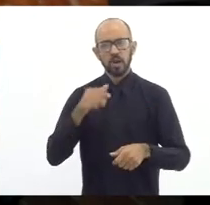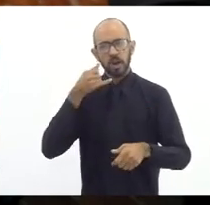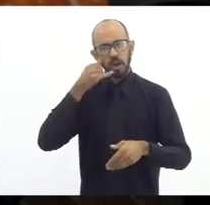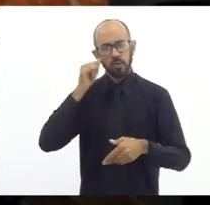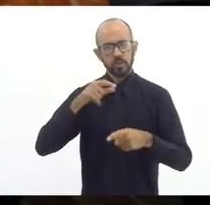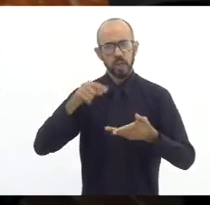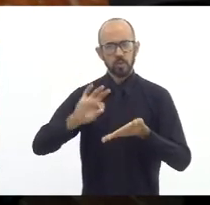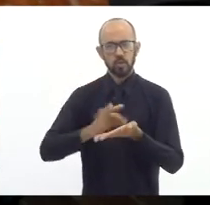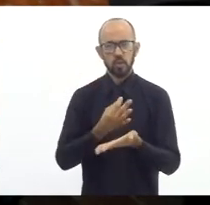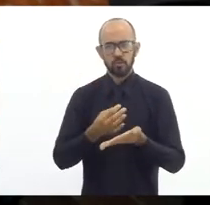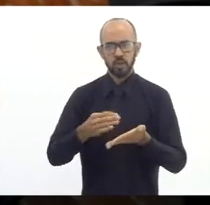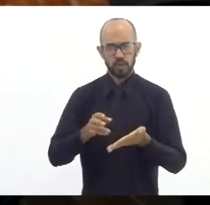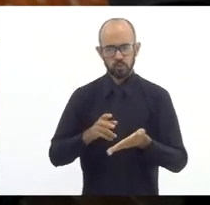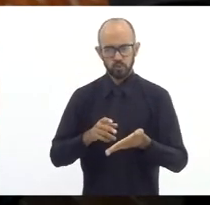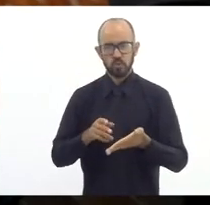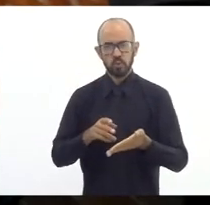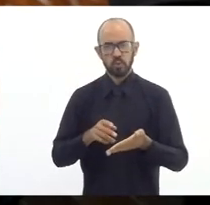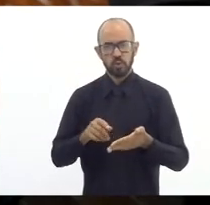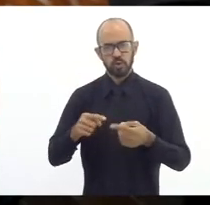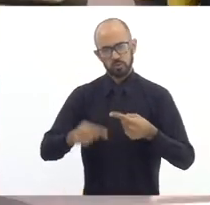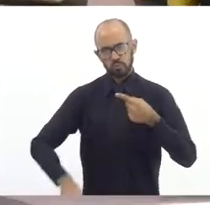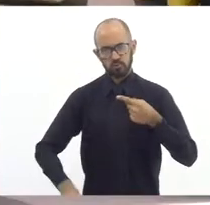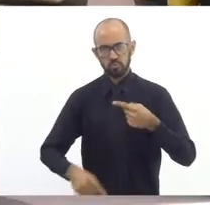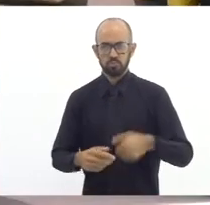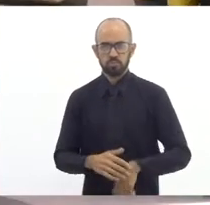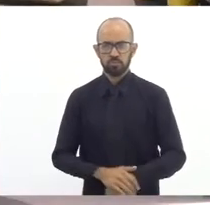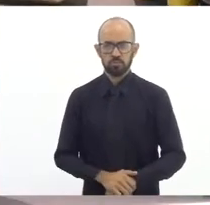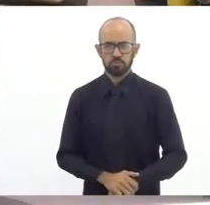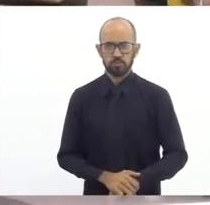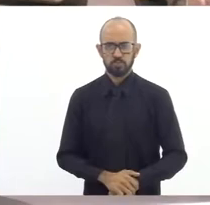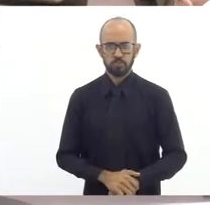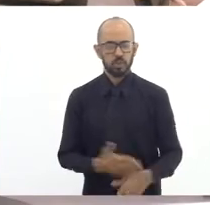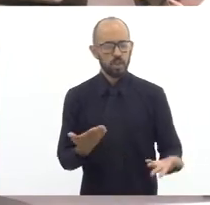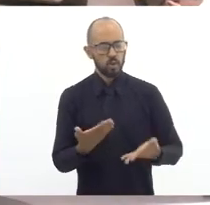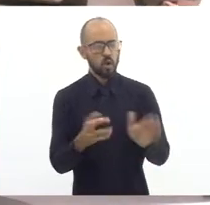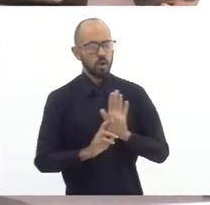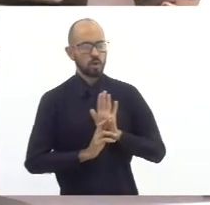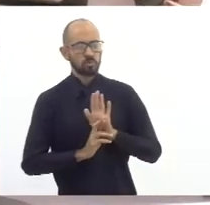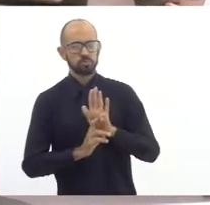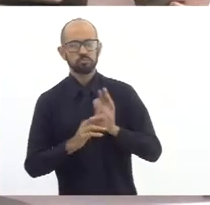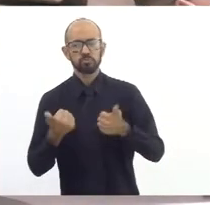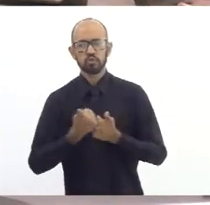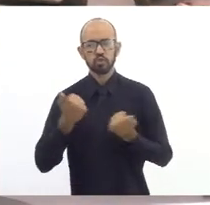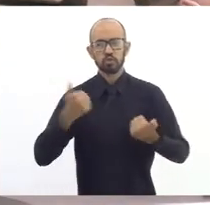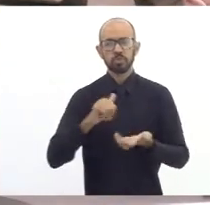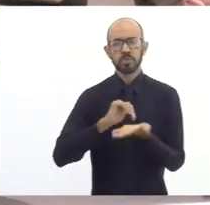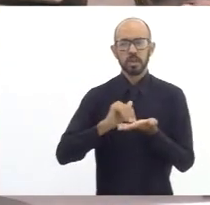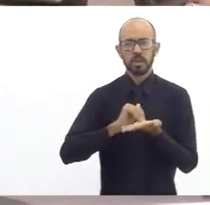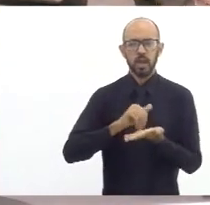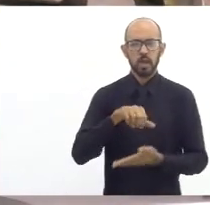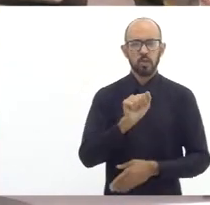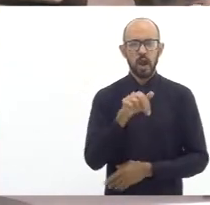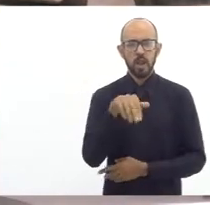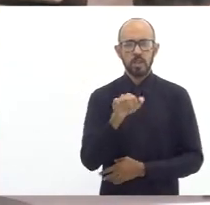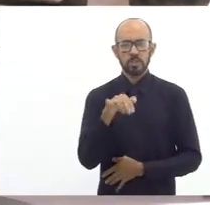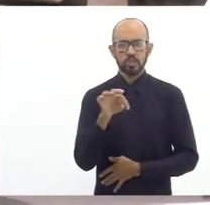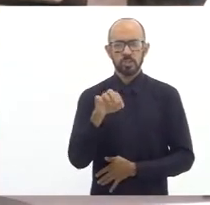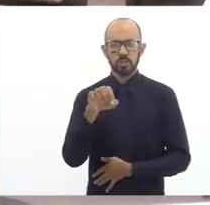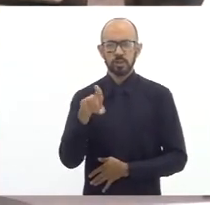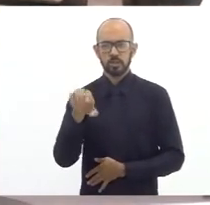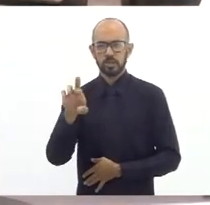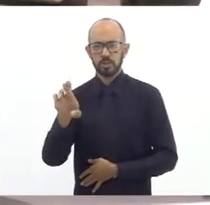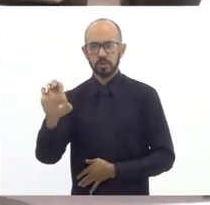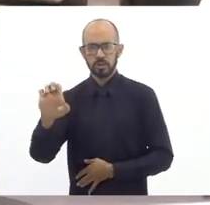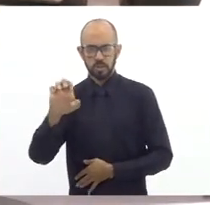dado continuidade. Agora vamos ouvir do representante, subsecretário Alexandre, respondendo à